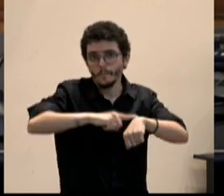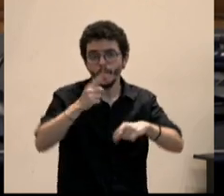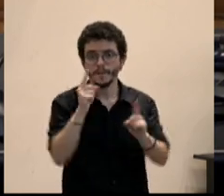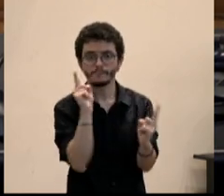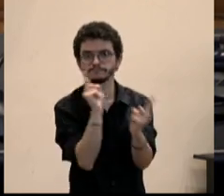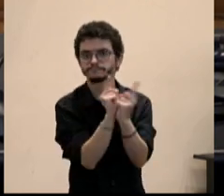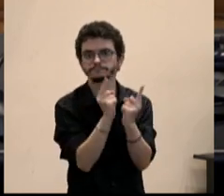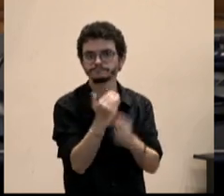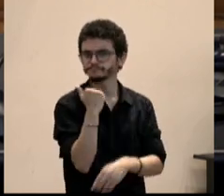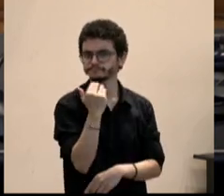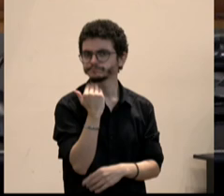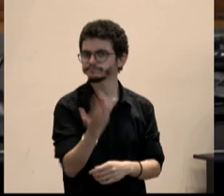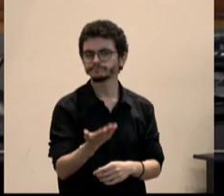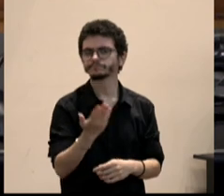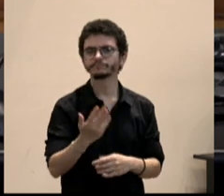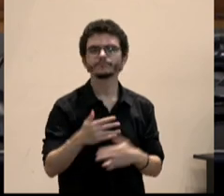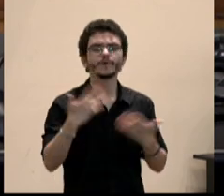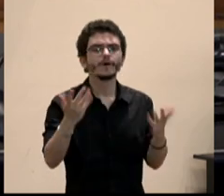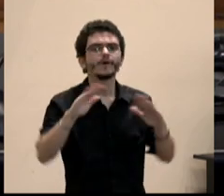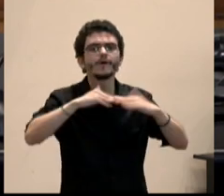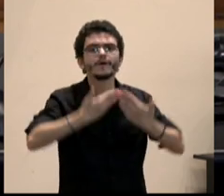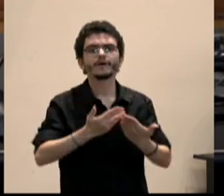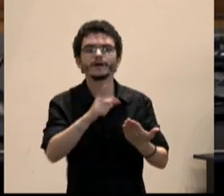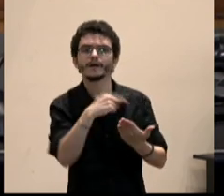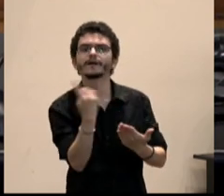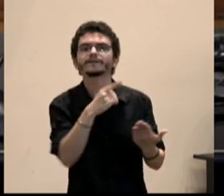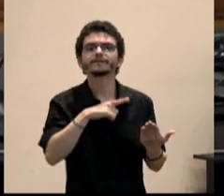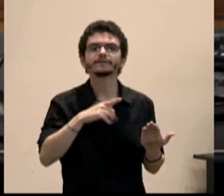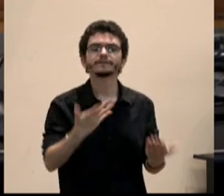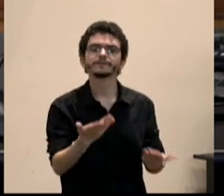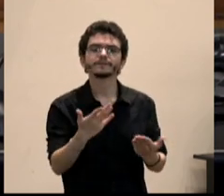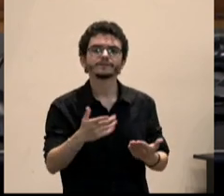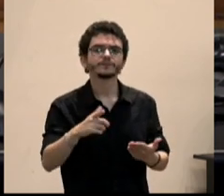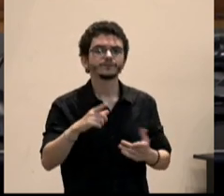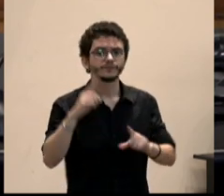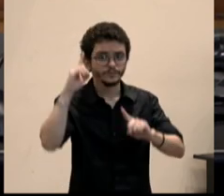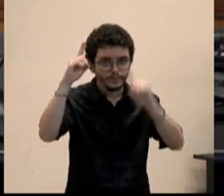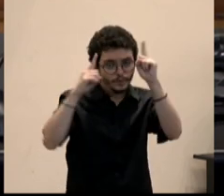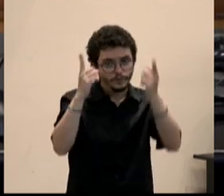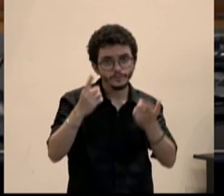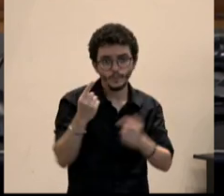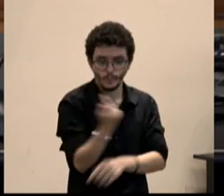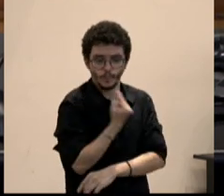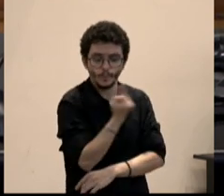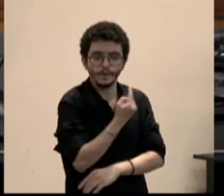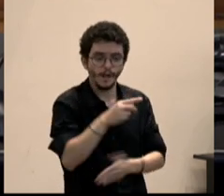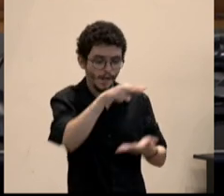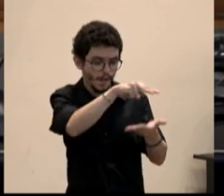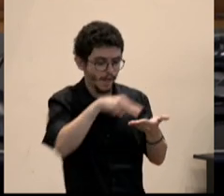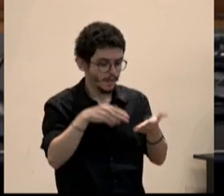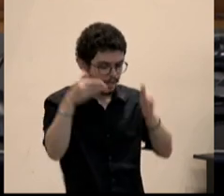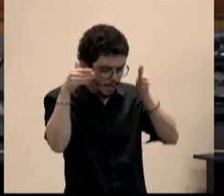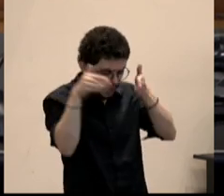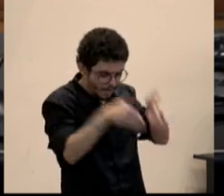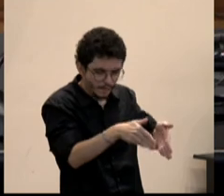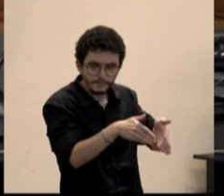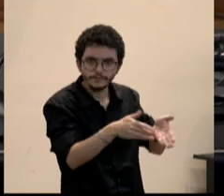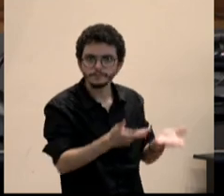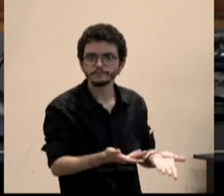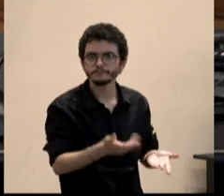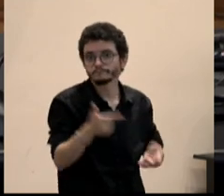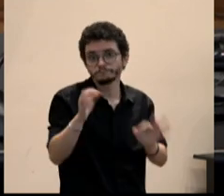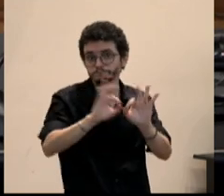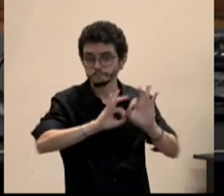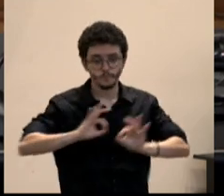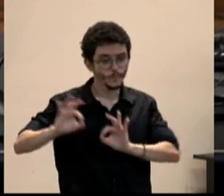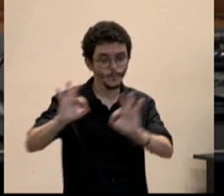dá. E quais são as escolas que a gente tem do planejamento individual, da leitura concentrada, Não